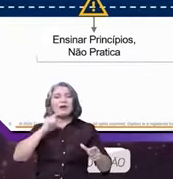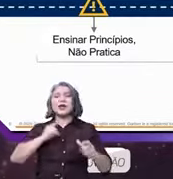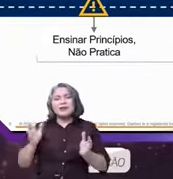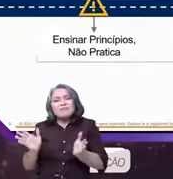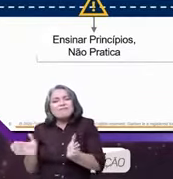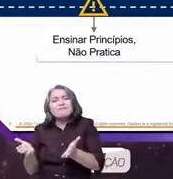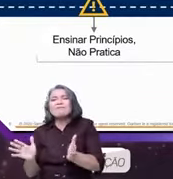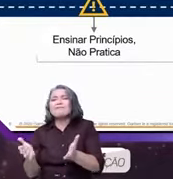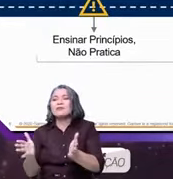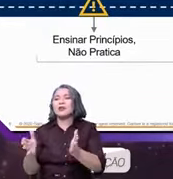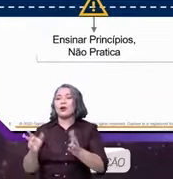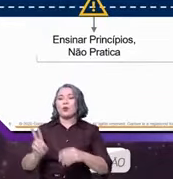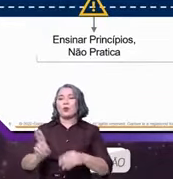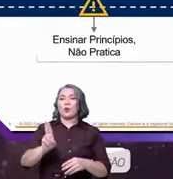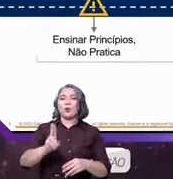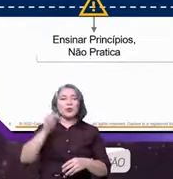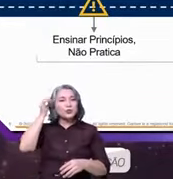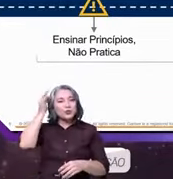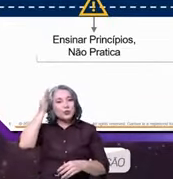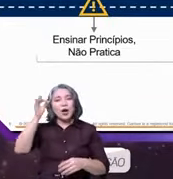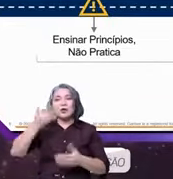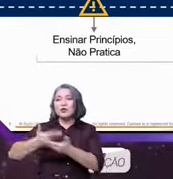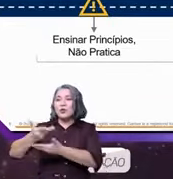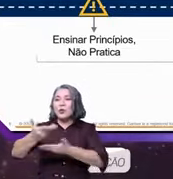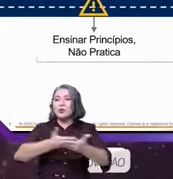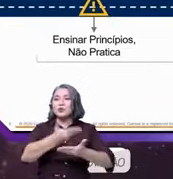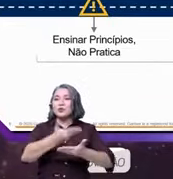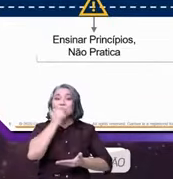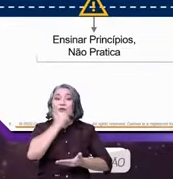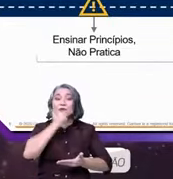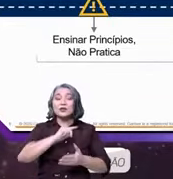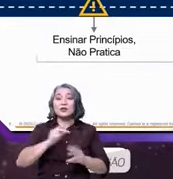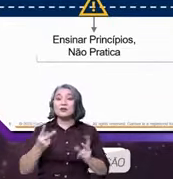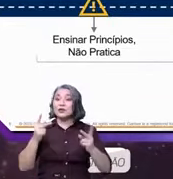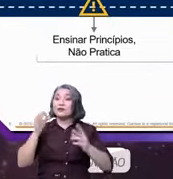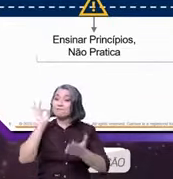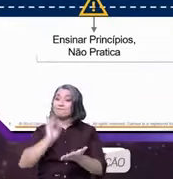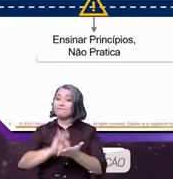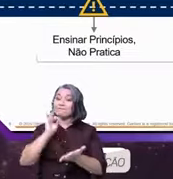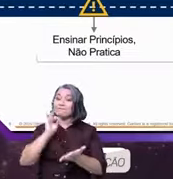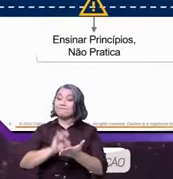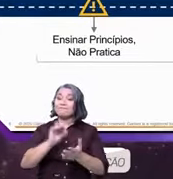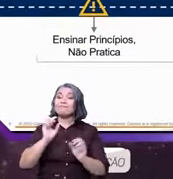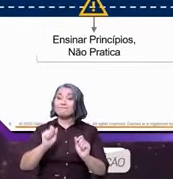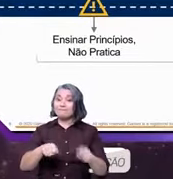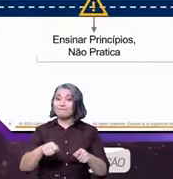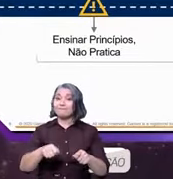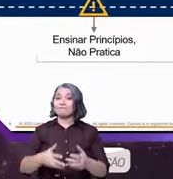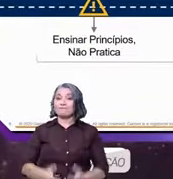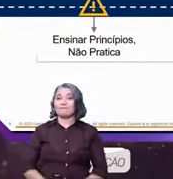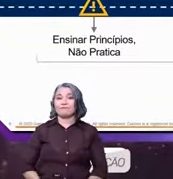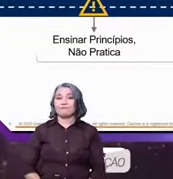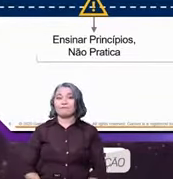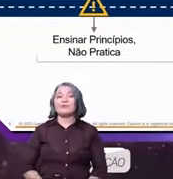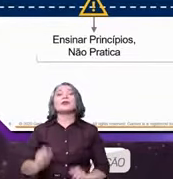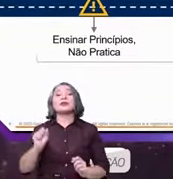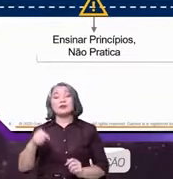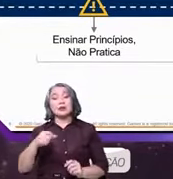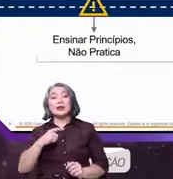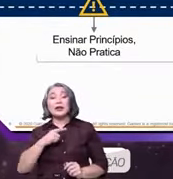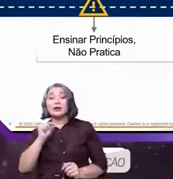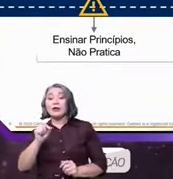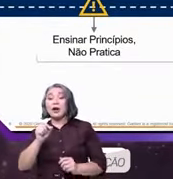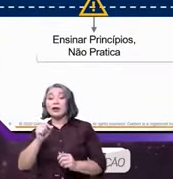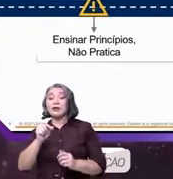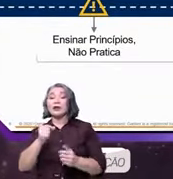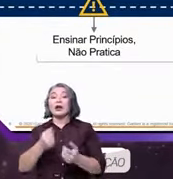Incentivar o uso do ágil. Compartilhar as conquistas reais. Retorno real. O que teve de retorno? E aí, quem vai apoiar